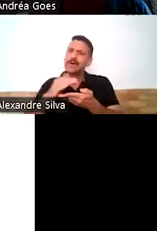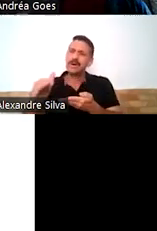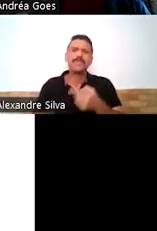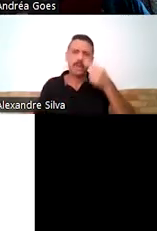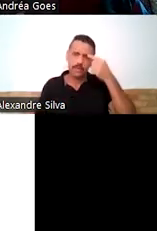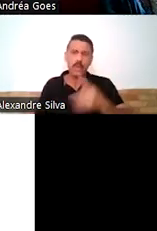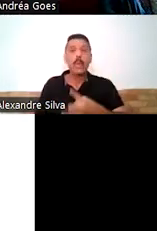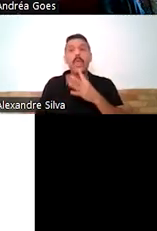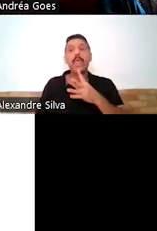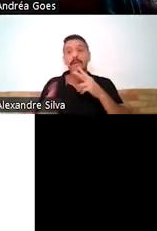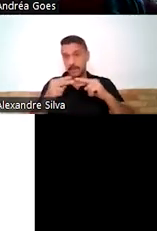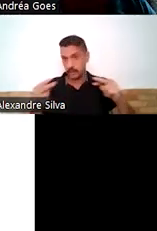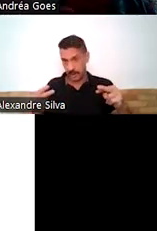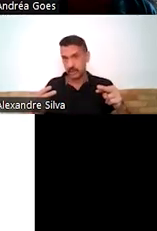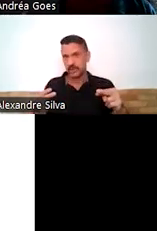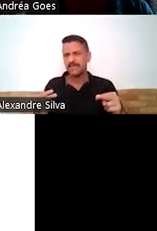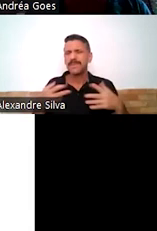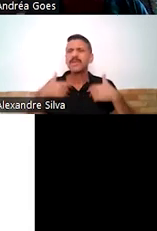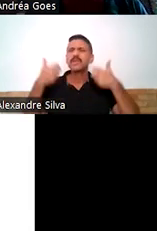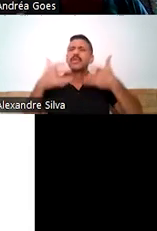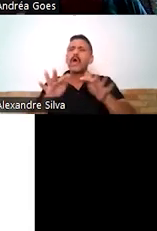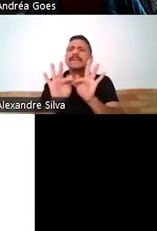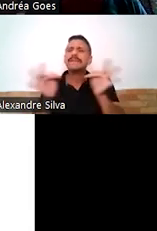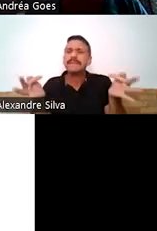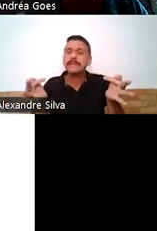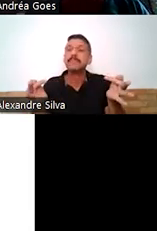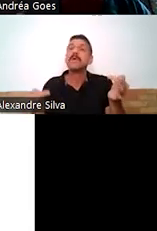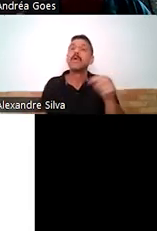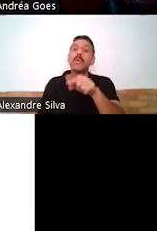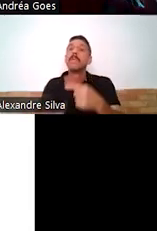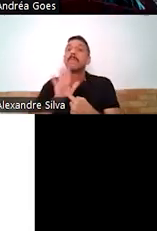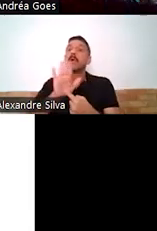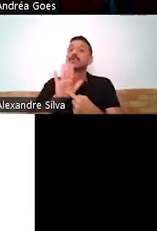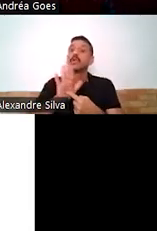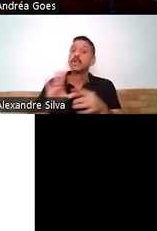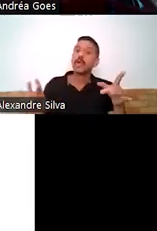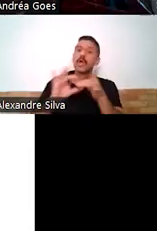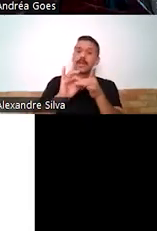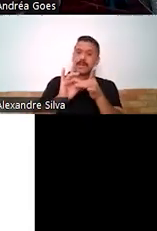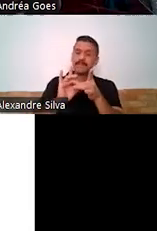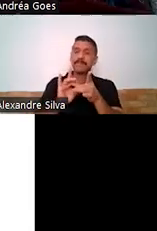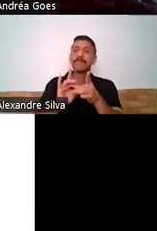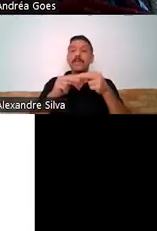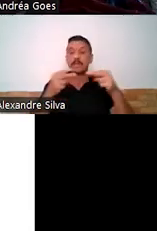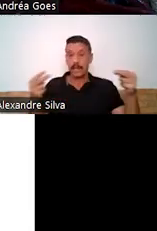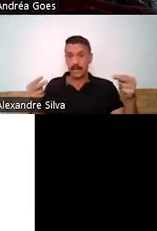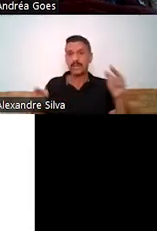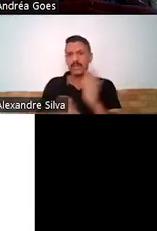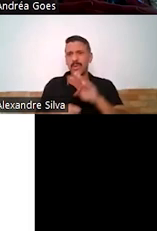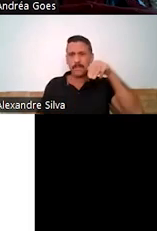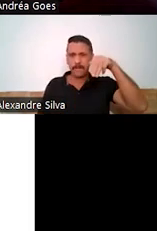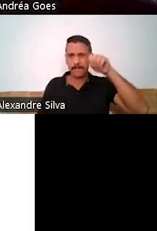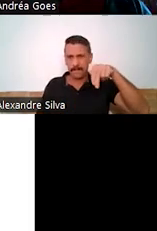vocês de genética, mas tentando, de uma maneira bem simplificada, mostrar essa conexão entre a genética mendeliana, aquilo que